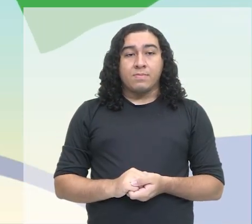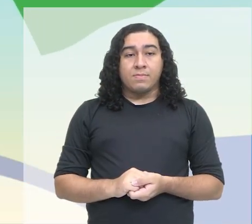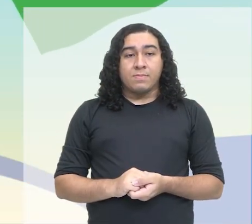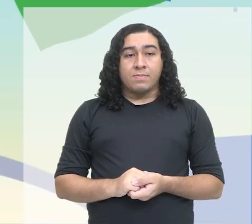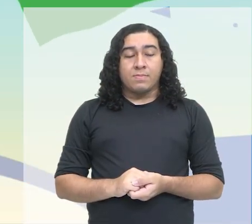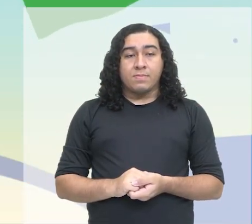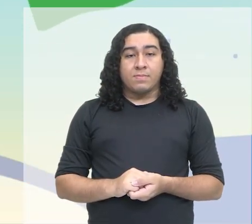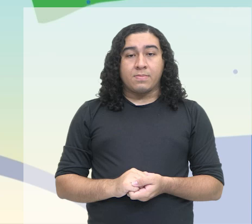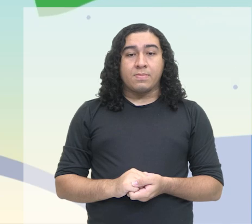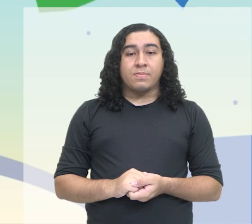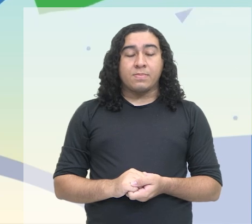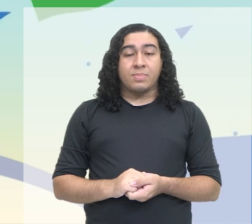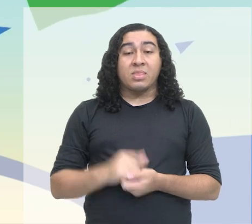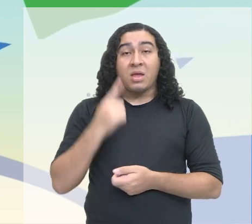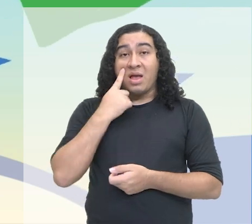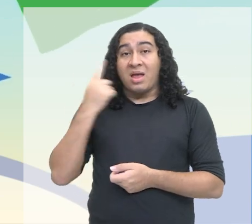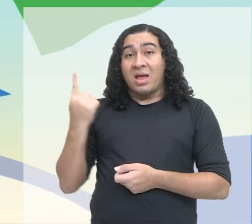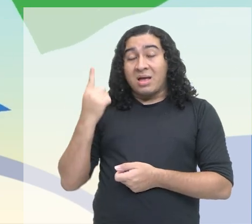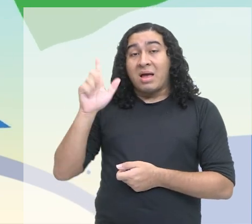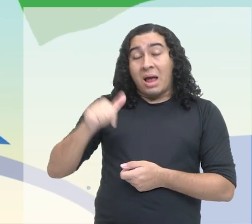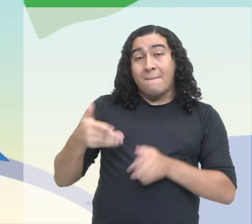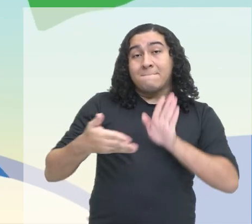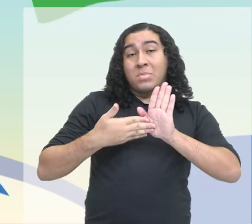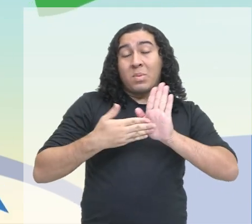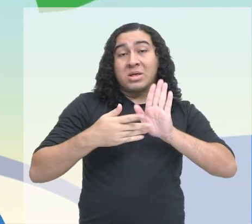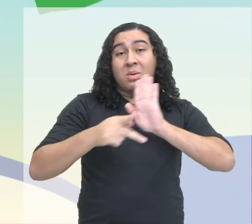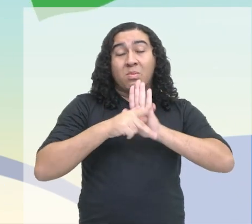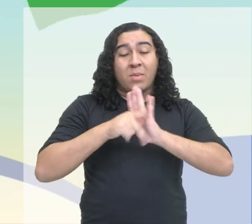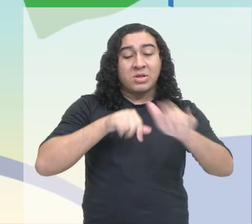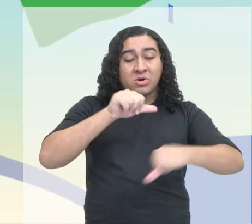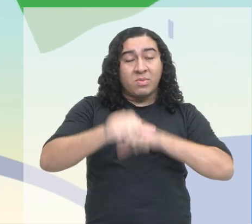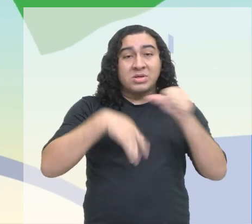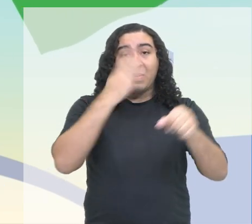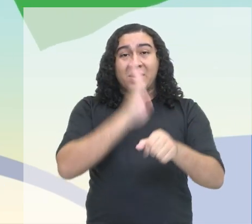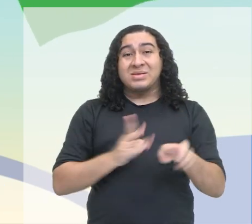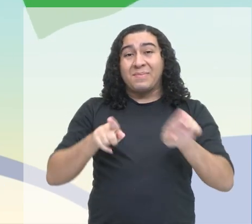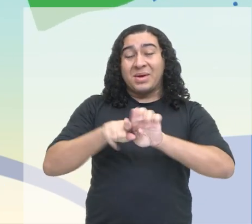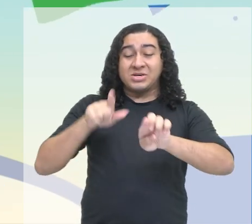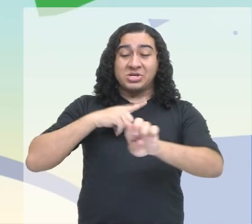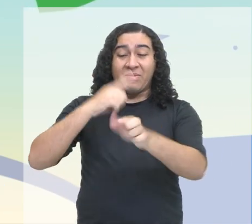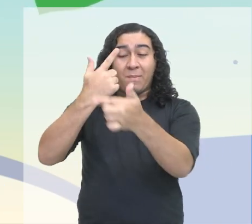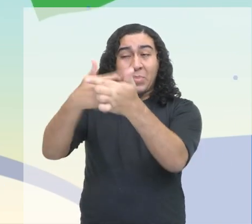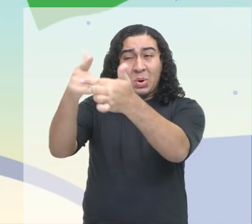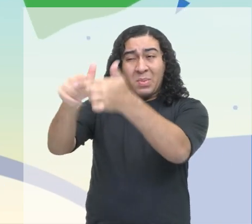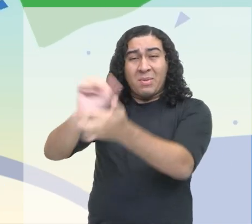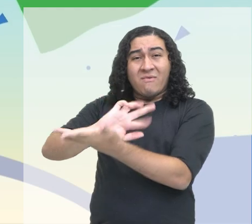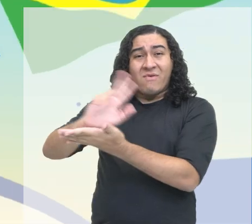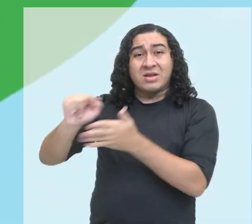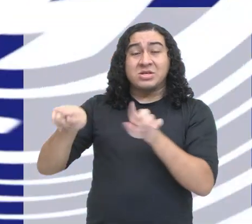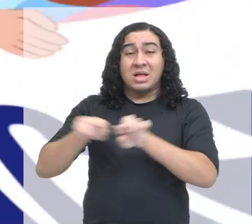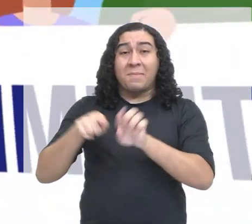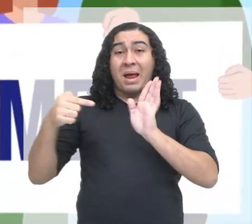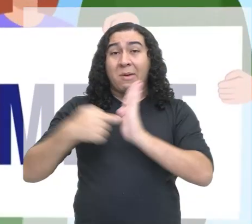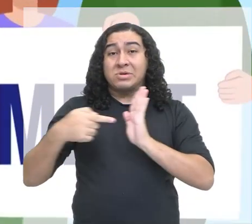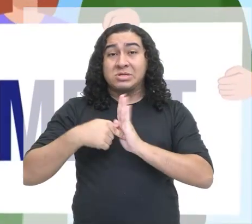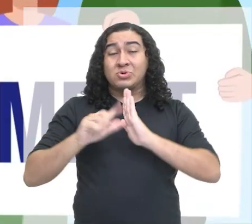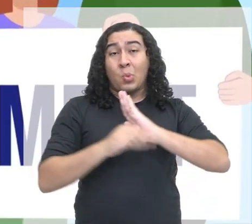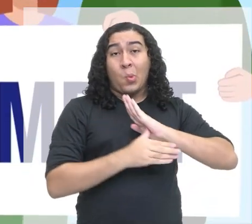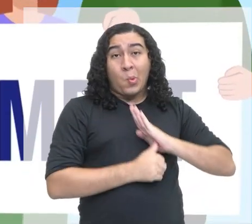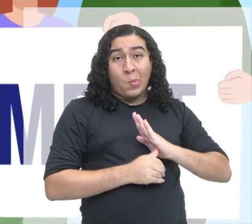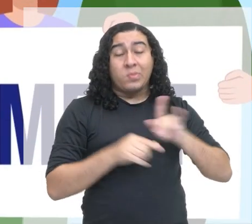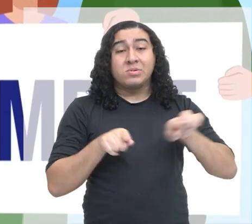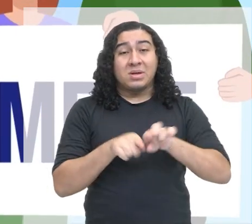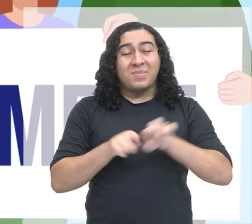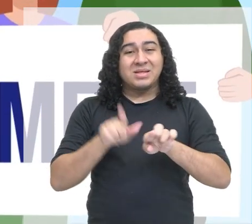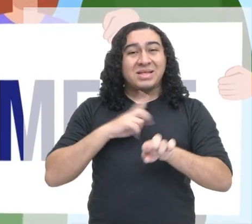Collor prometeu modernizar o Brasil, mas seu governo foi marcado por controvérsias e acusações de corrupção, culminando em